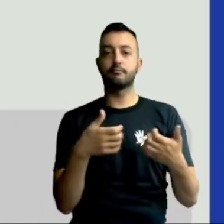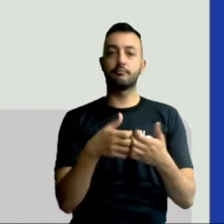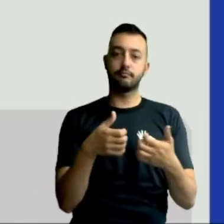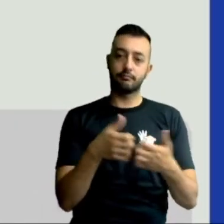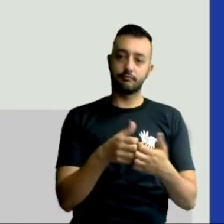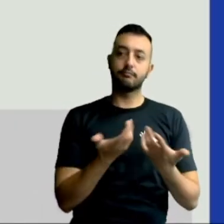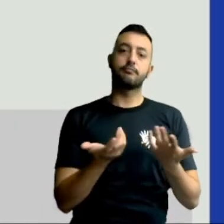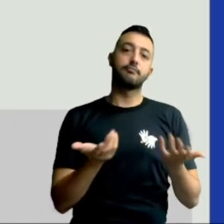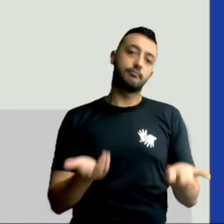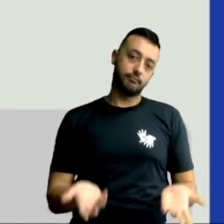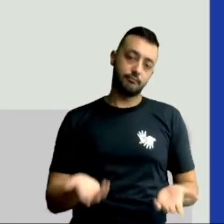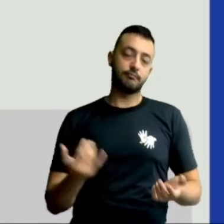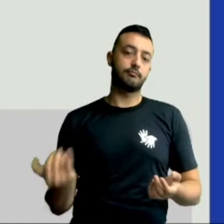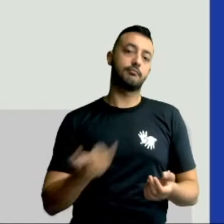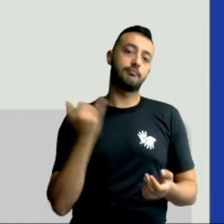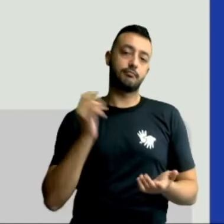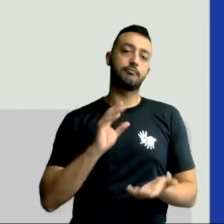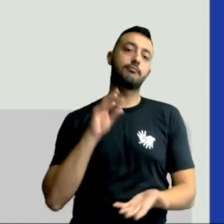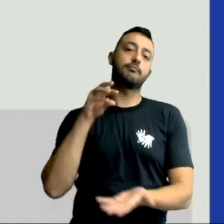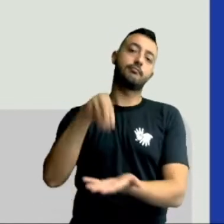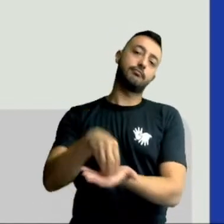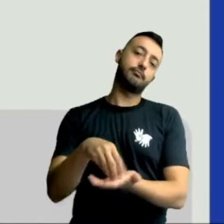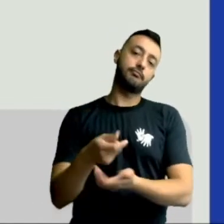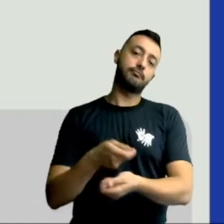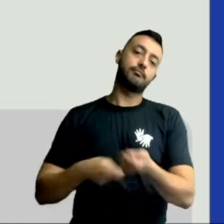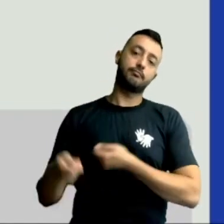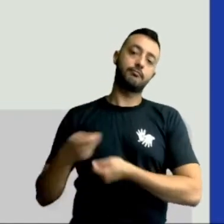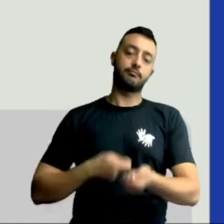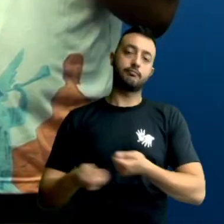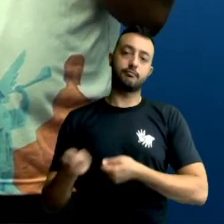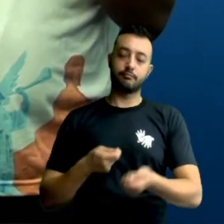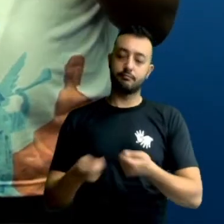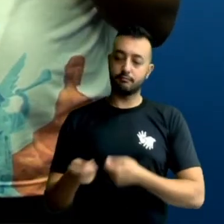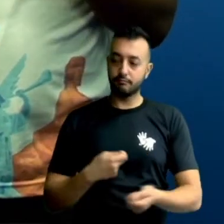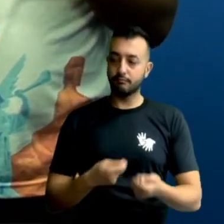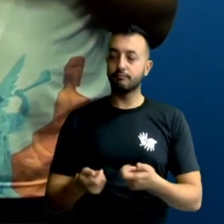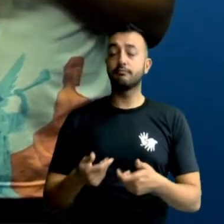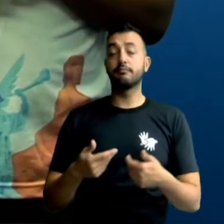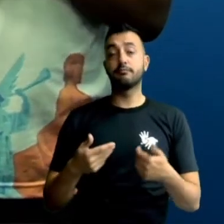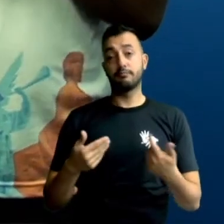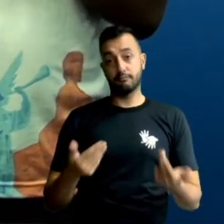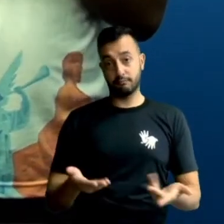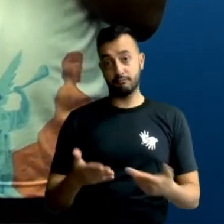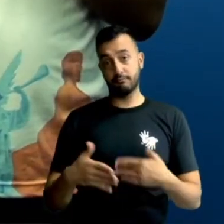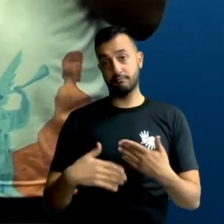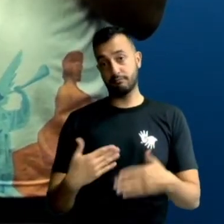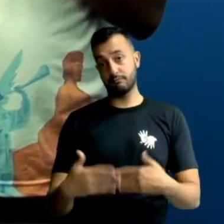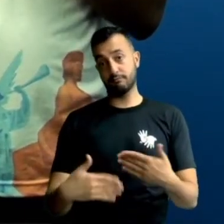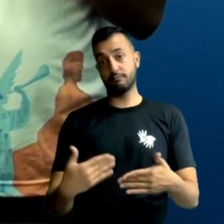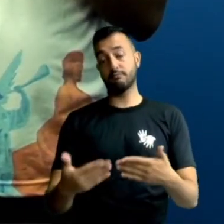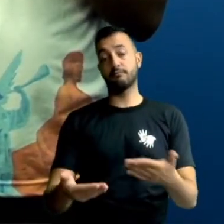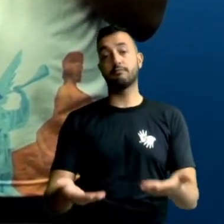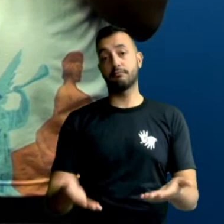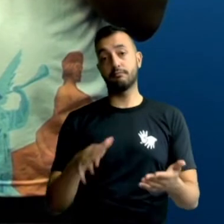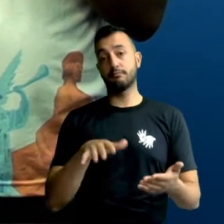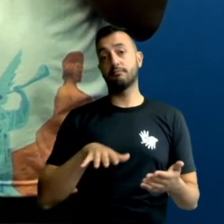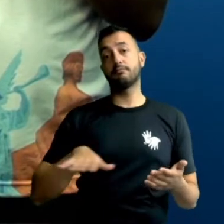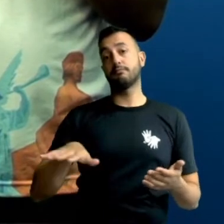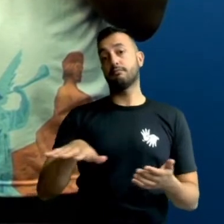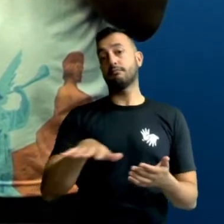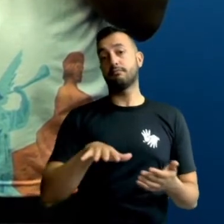via de um importante ponto comercial. Sucessivamente, a